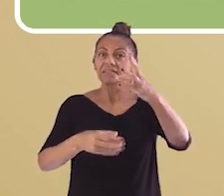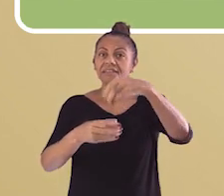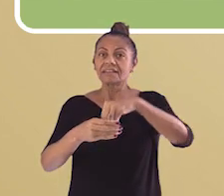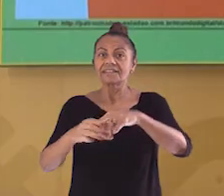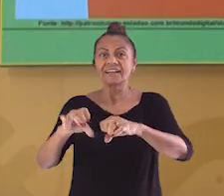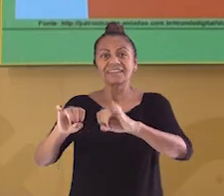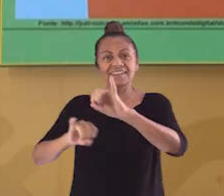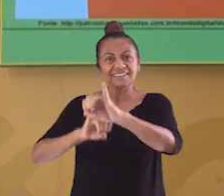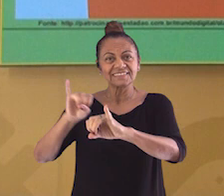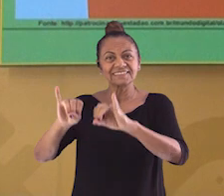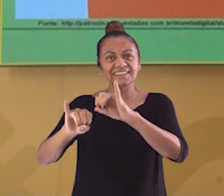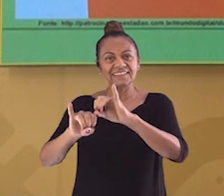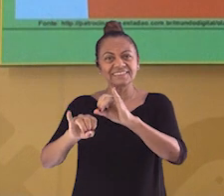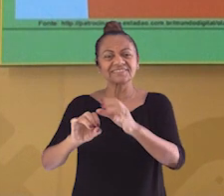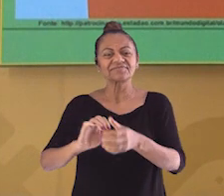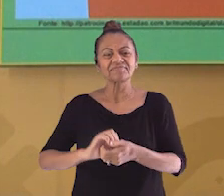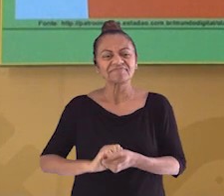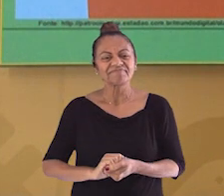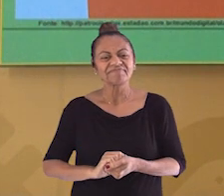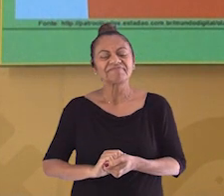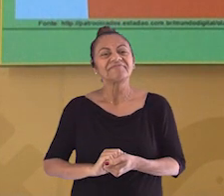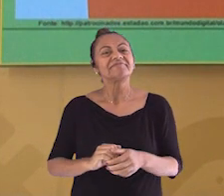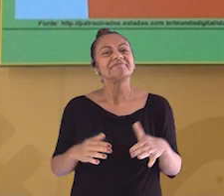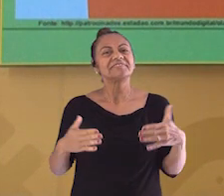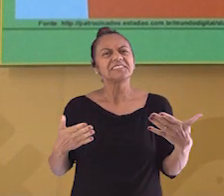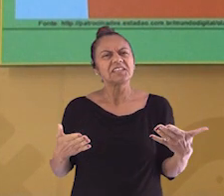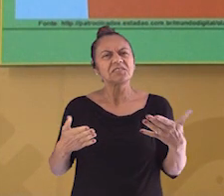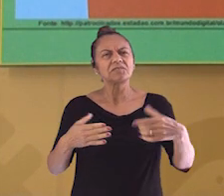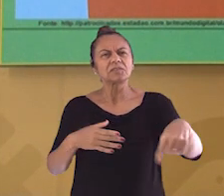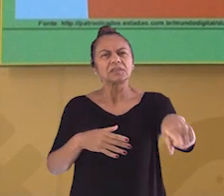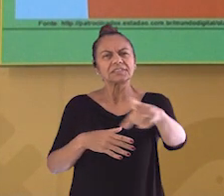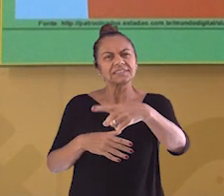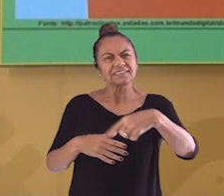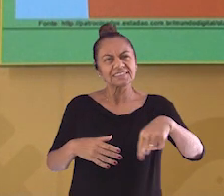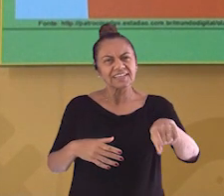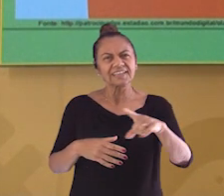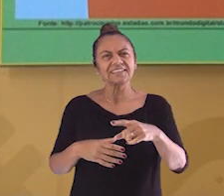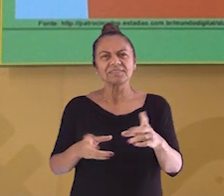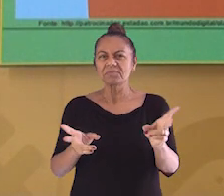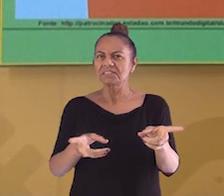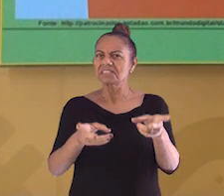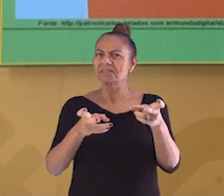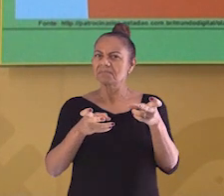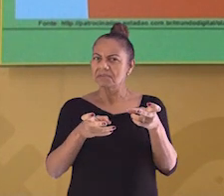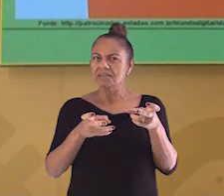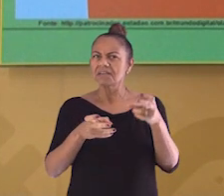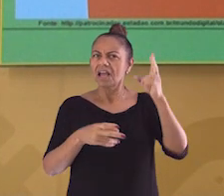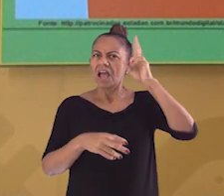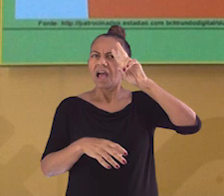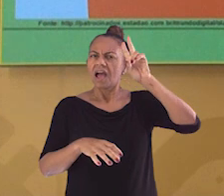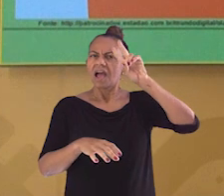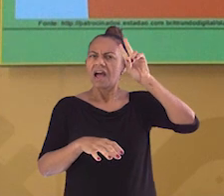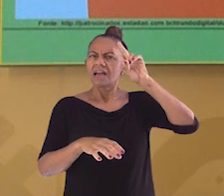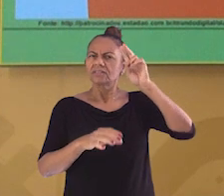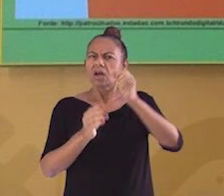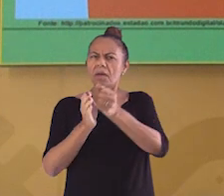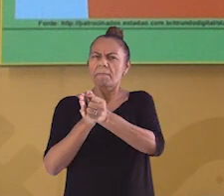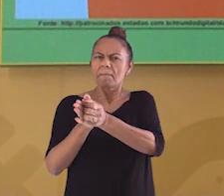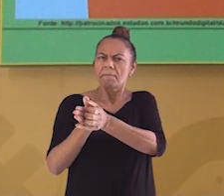internet. Então, estudantes, como vocês puderam perceber com essa linha do tempo histórica que está